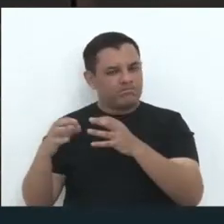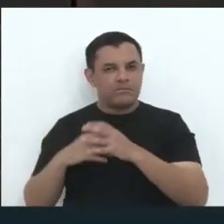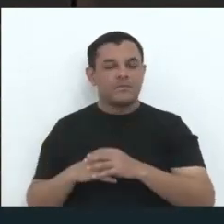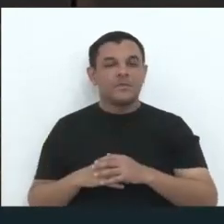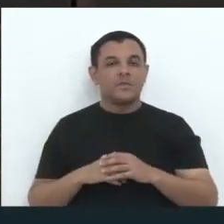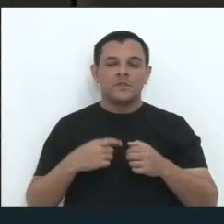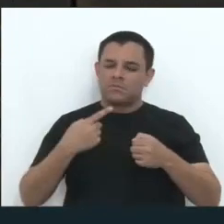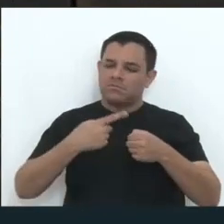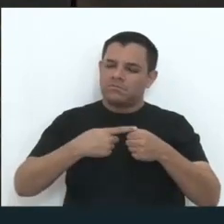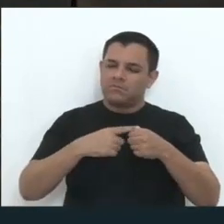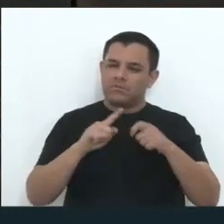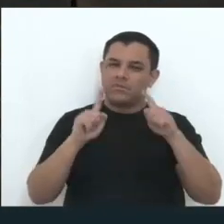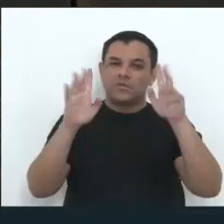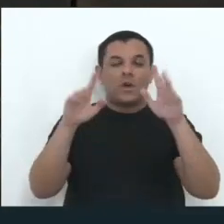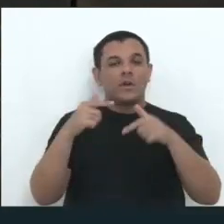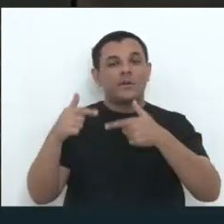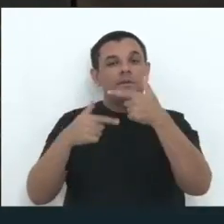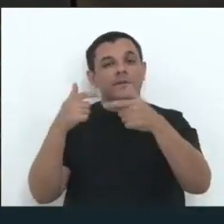faz